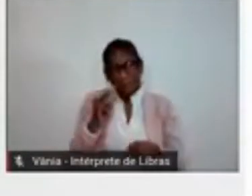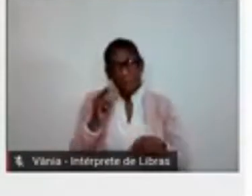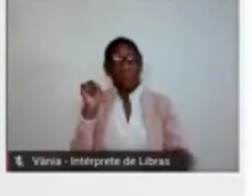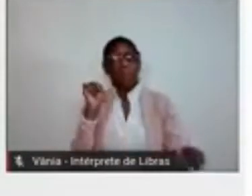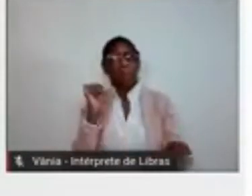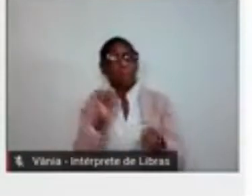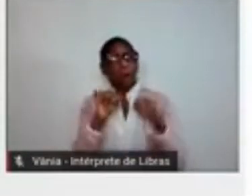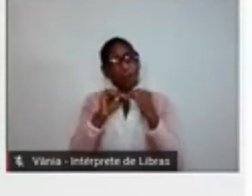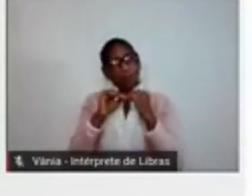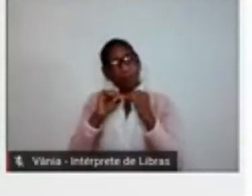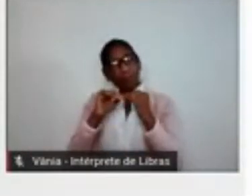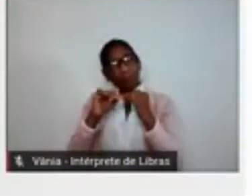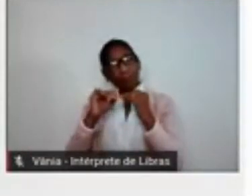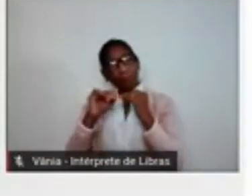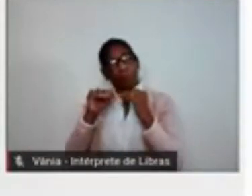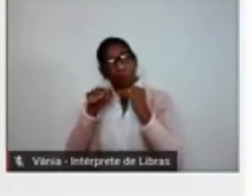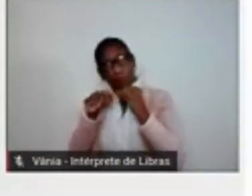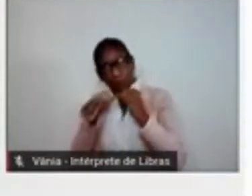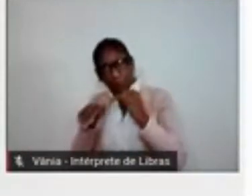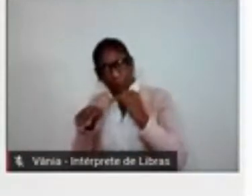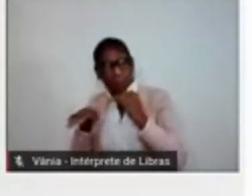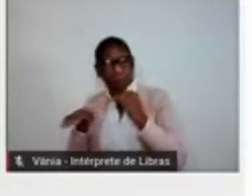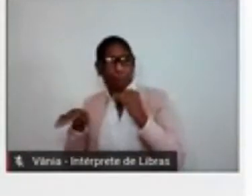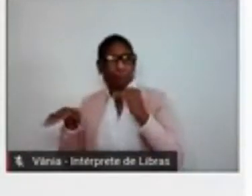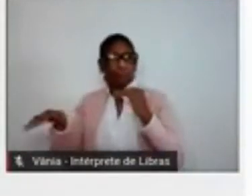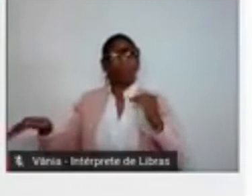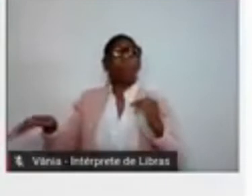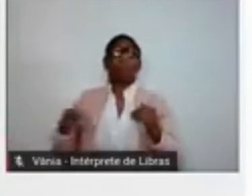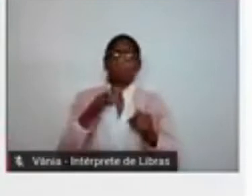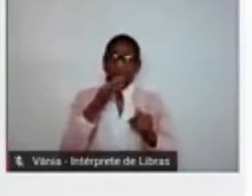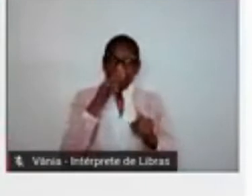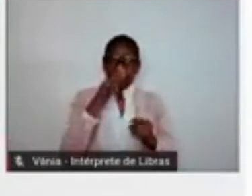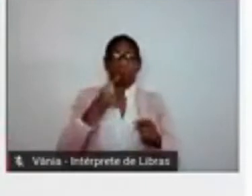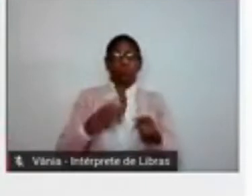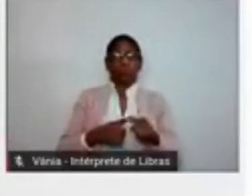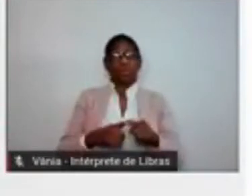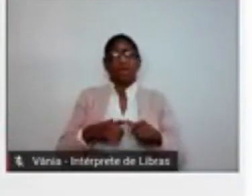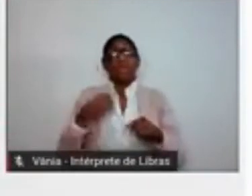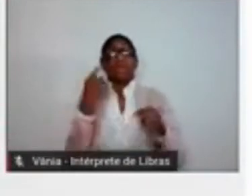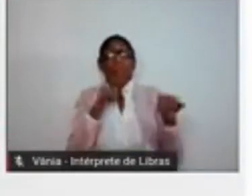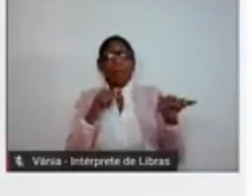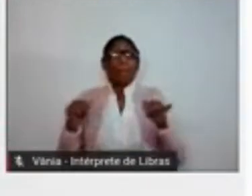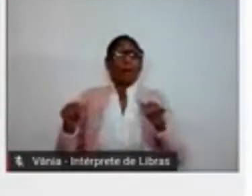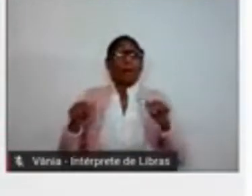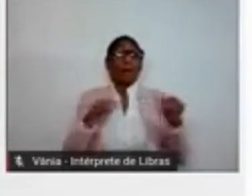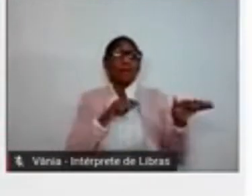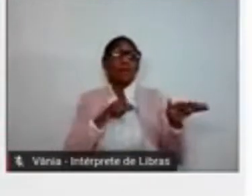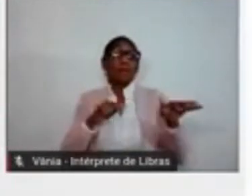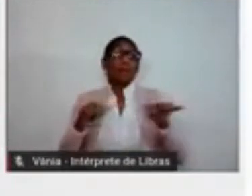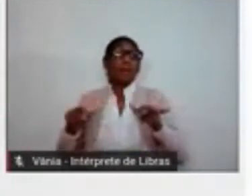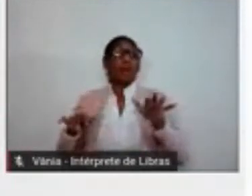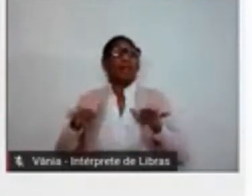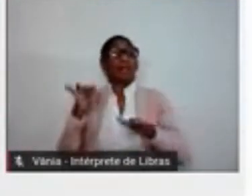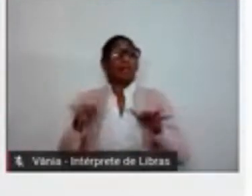estabilização ou uma queda de leitos clínicos, porque a gente sabe que daqui a algumas semanas isso significa talvez uma